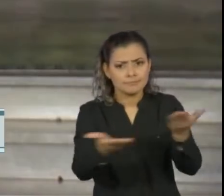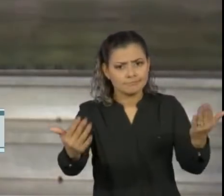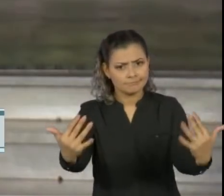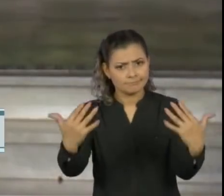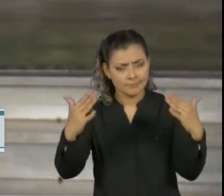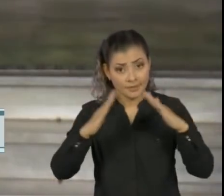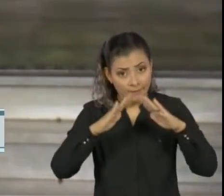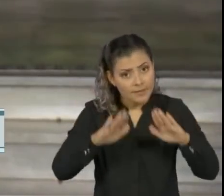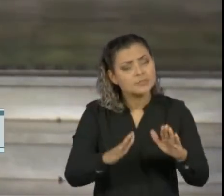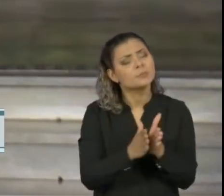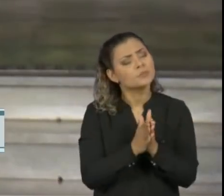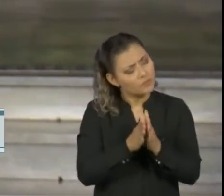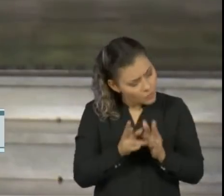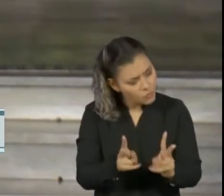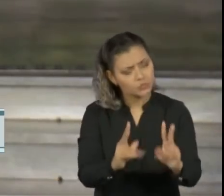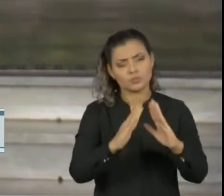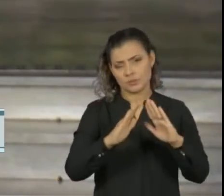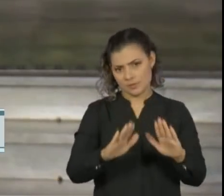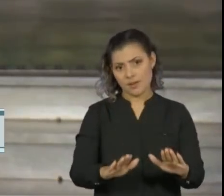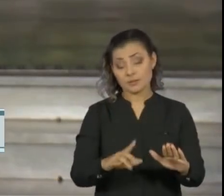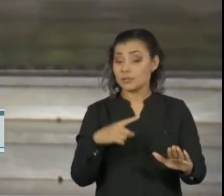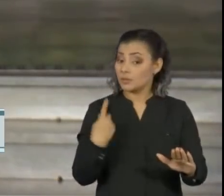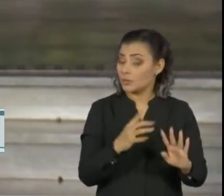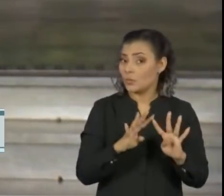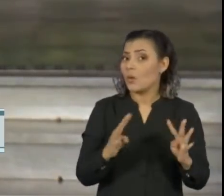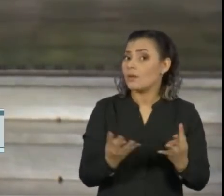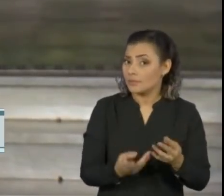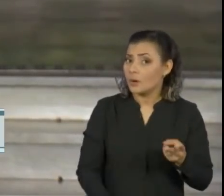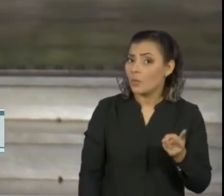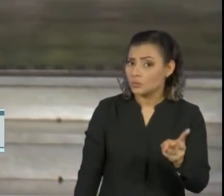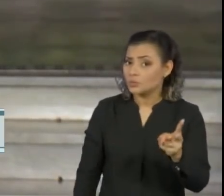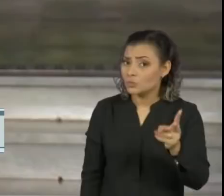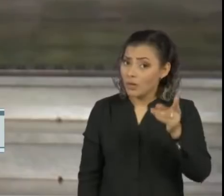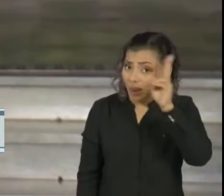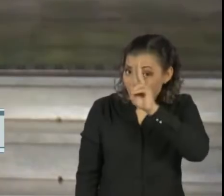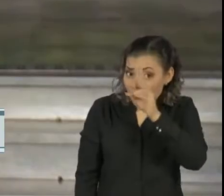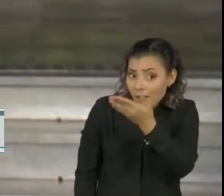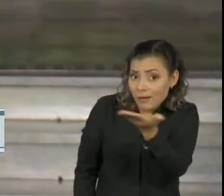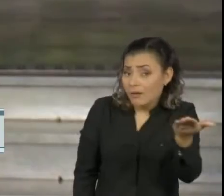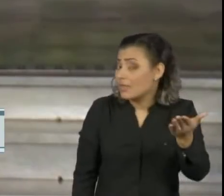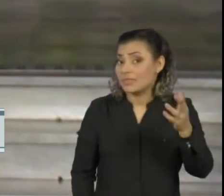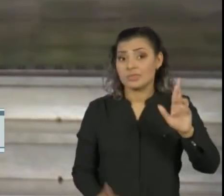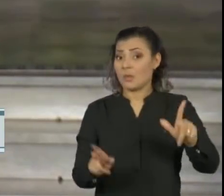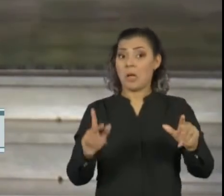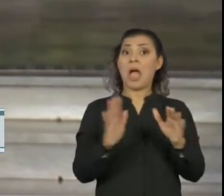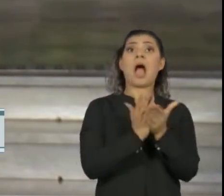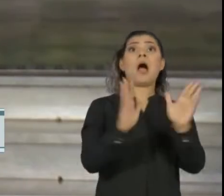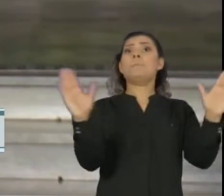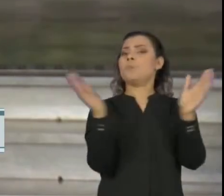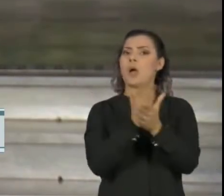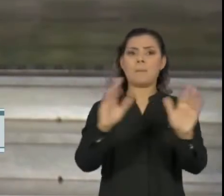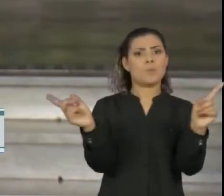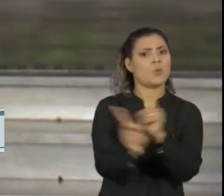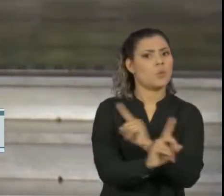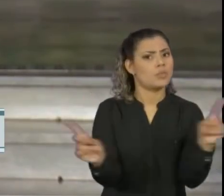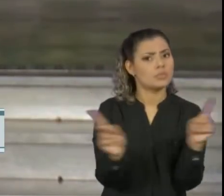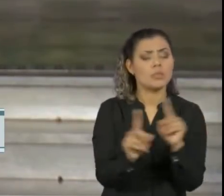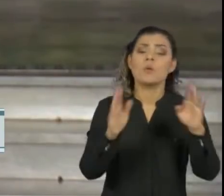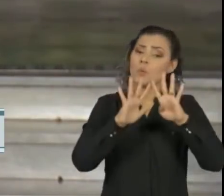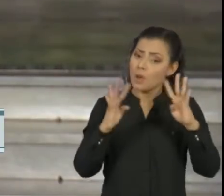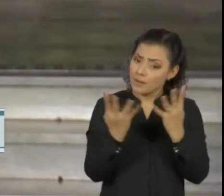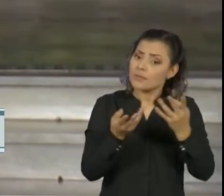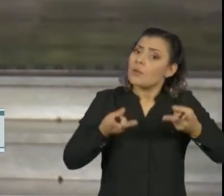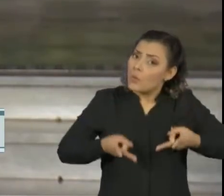casa, permaneçam em casa. Nós estamos em quarentena. Eu quero voltar a lembrar a todos que a quarentena não foi encerrada,